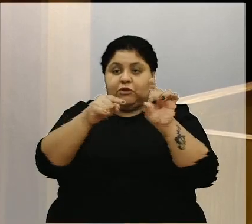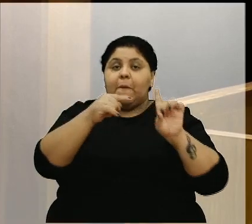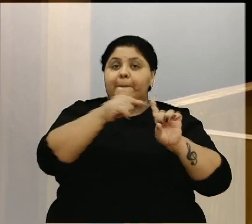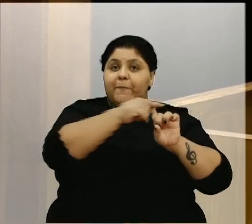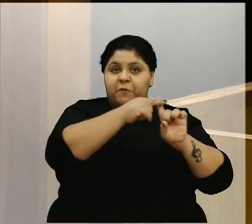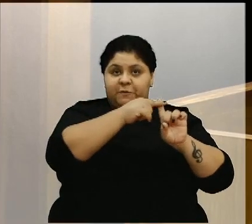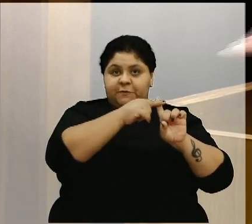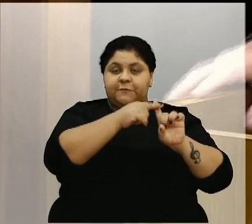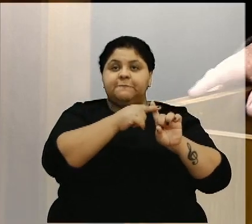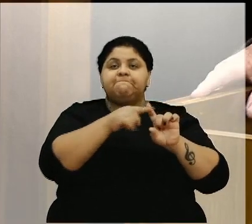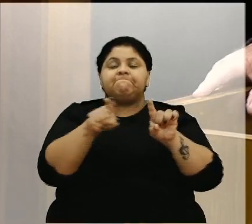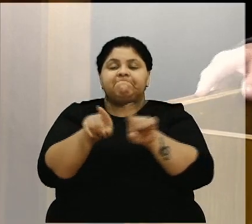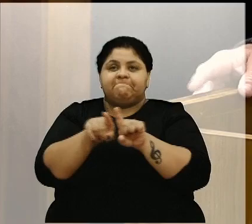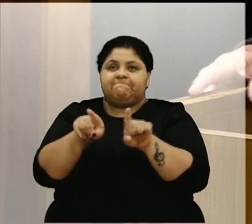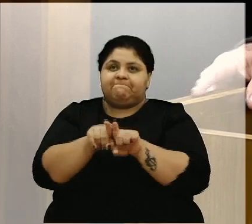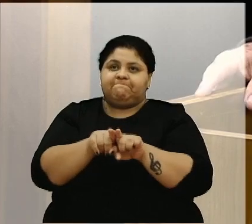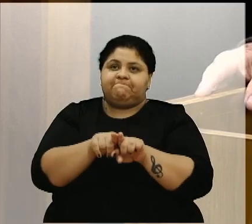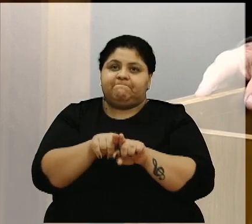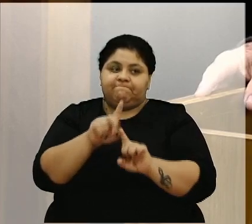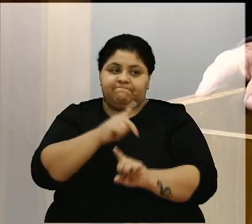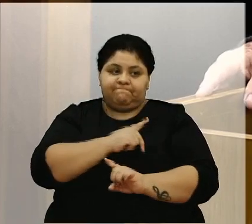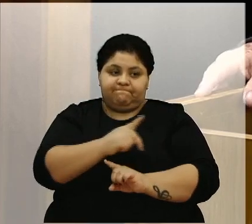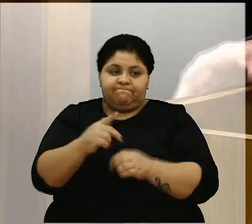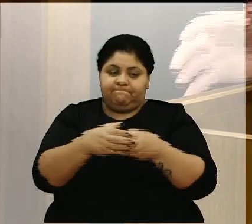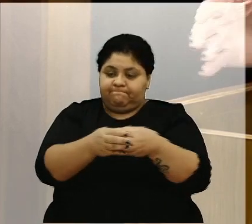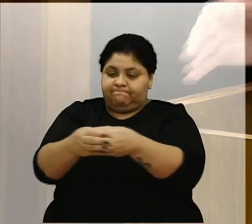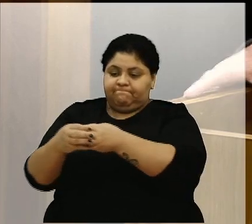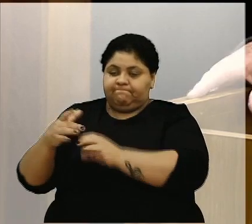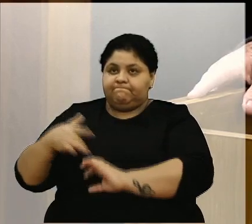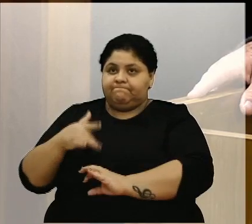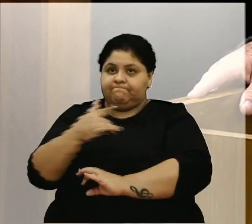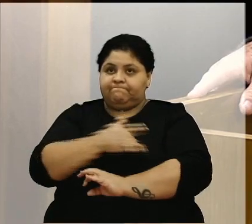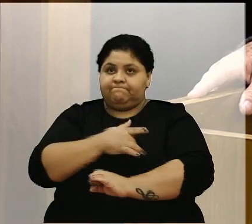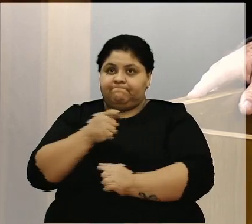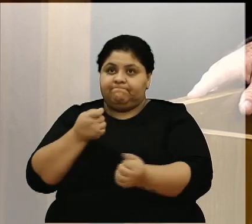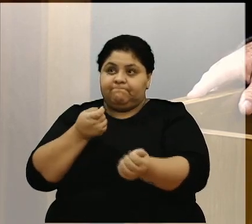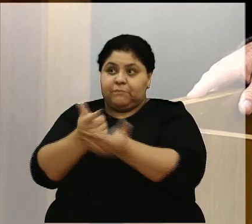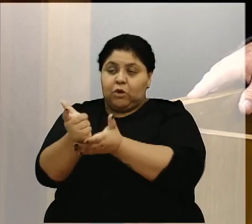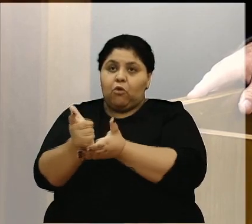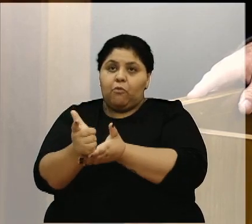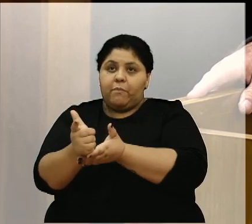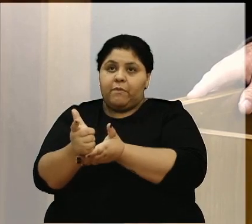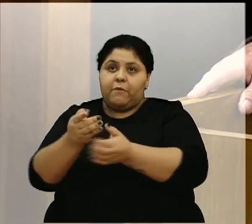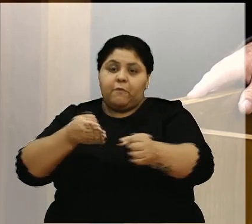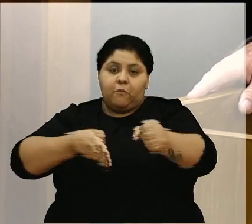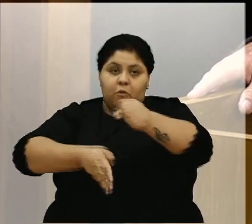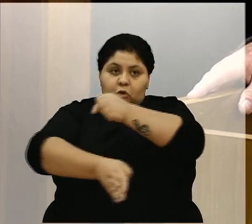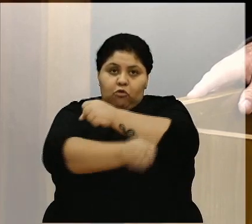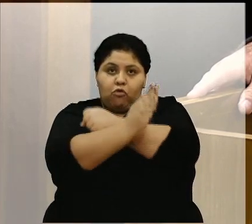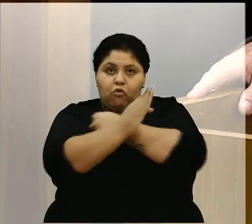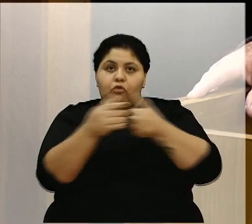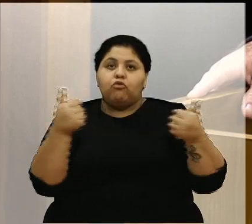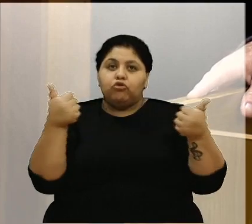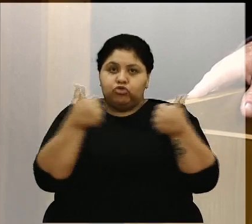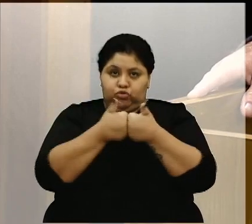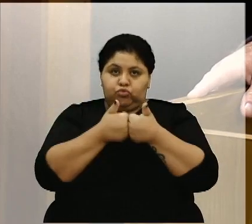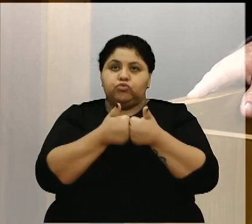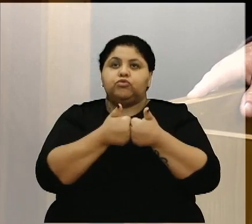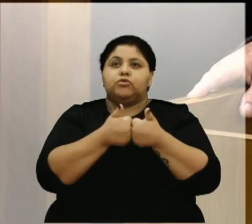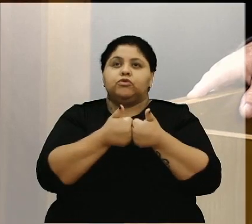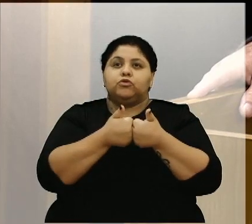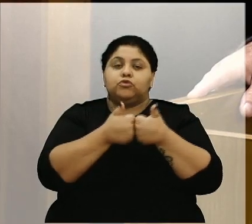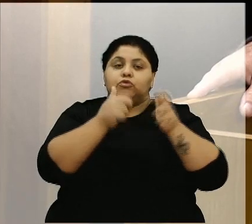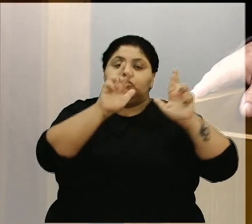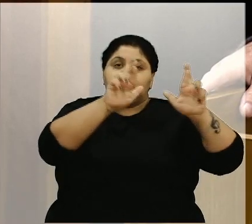Eu, inclusive, como presidente da Comissão de Saúde, eu tinha comprado a passagem, eu iria junto com essa comitiva